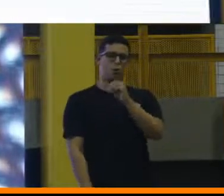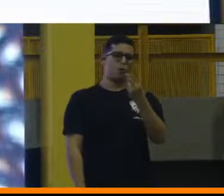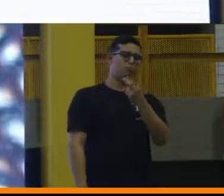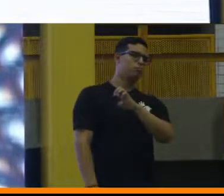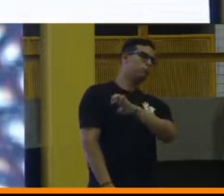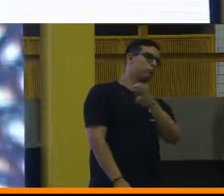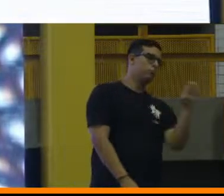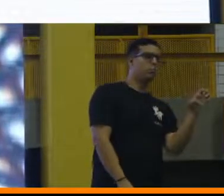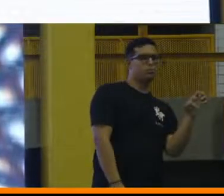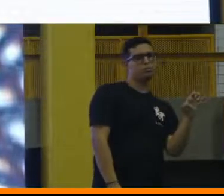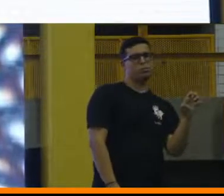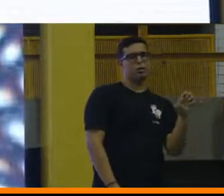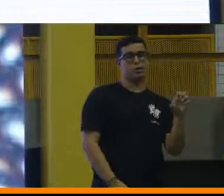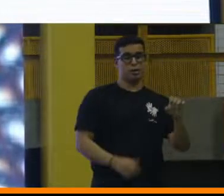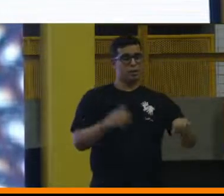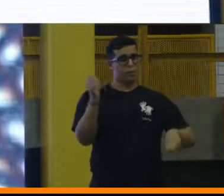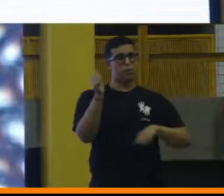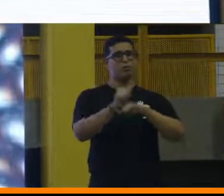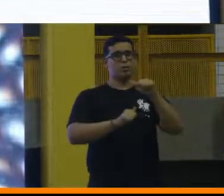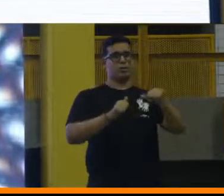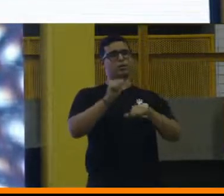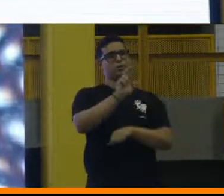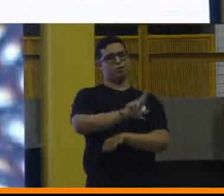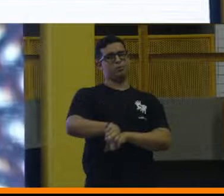está mudando, está diferente.